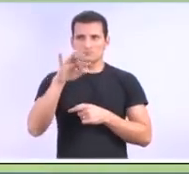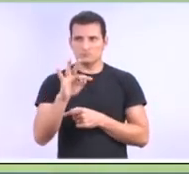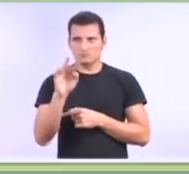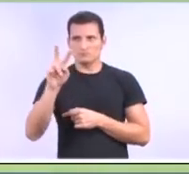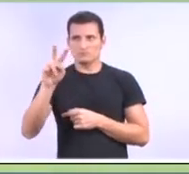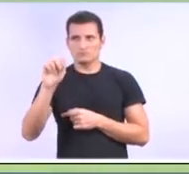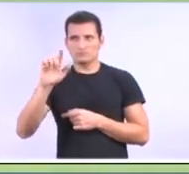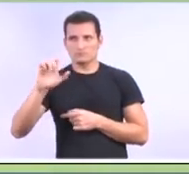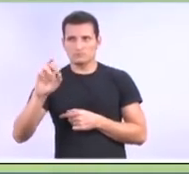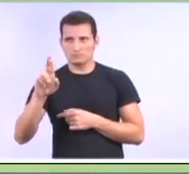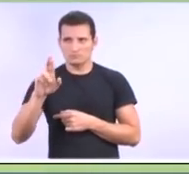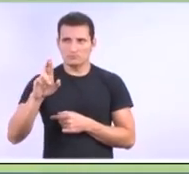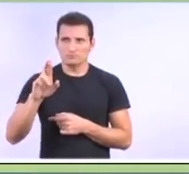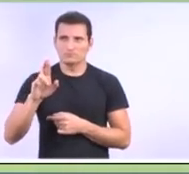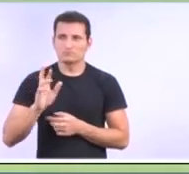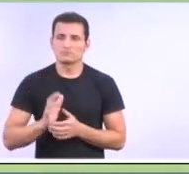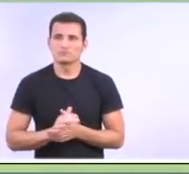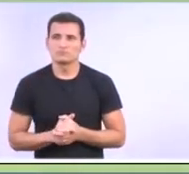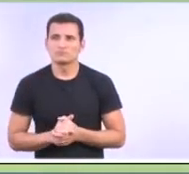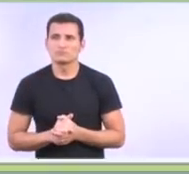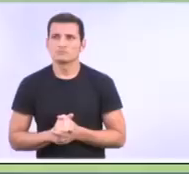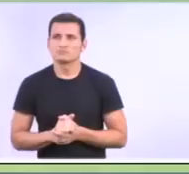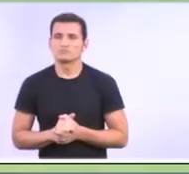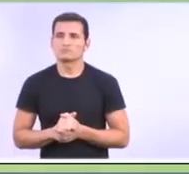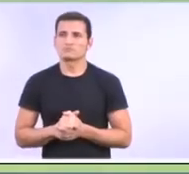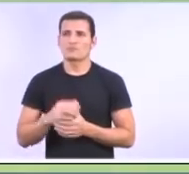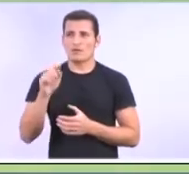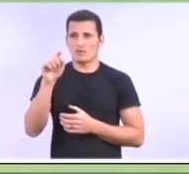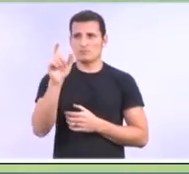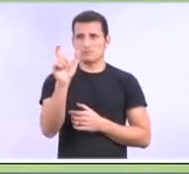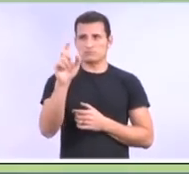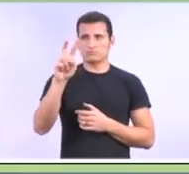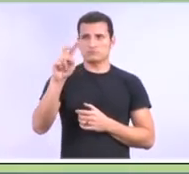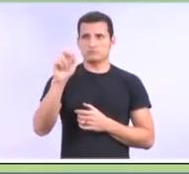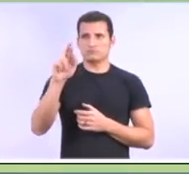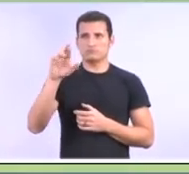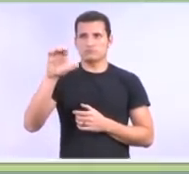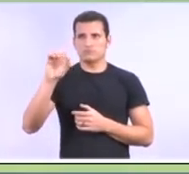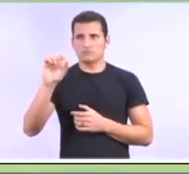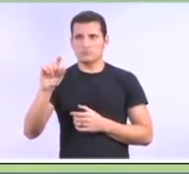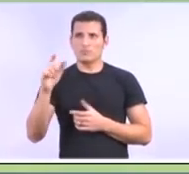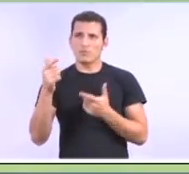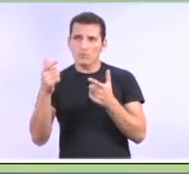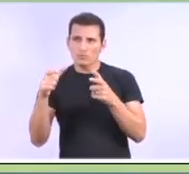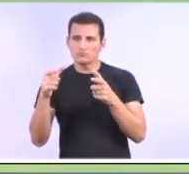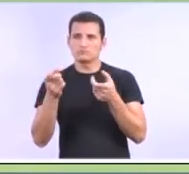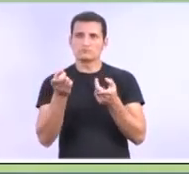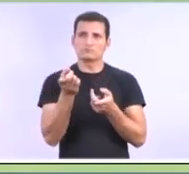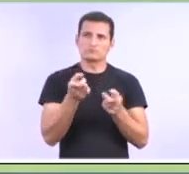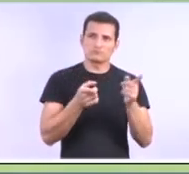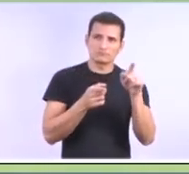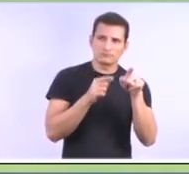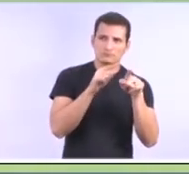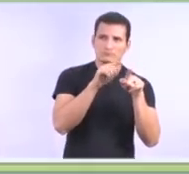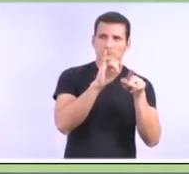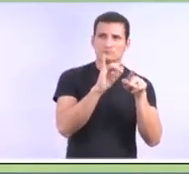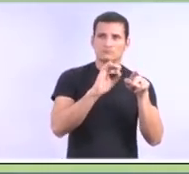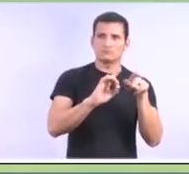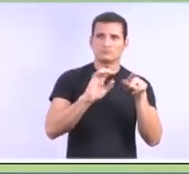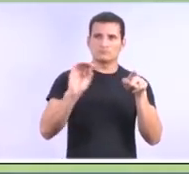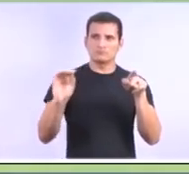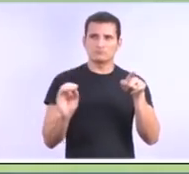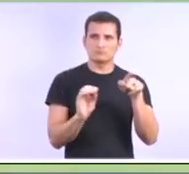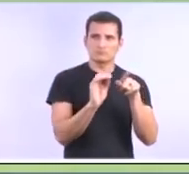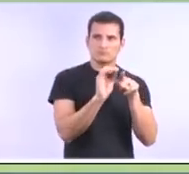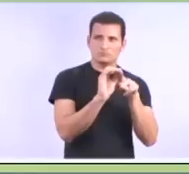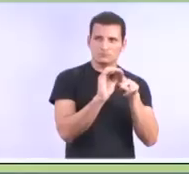atribuir, né? Esse valor eu vou atribuir aonde? Ao atributo que eu quero colocar,